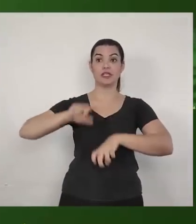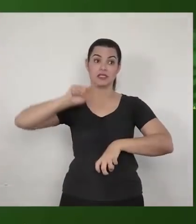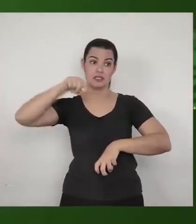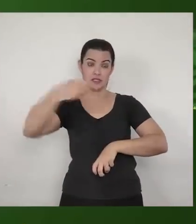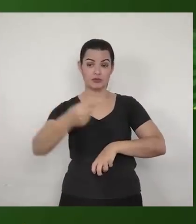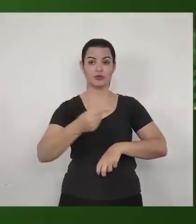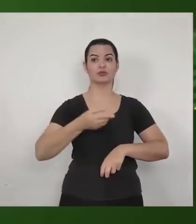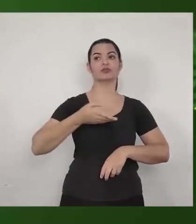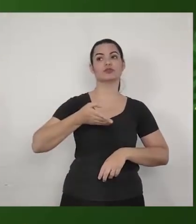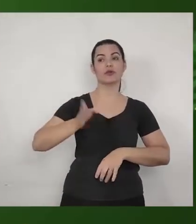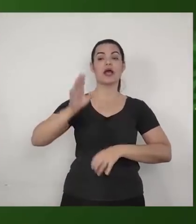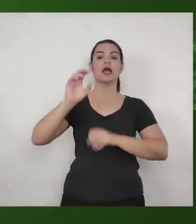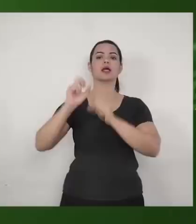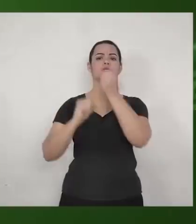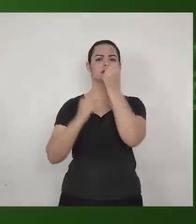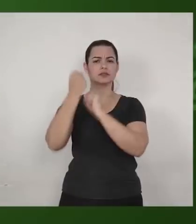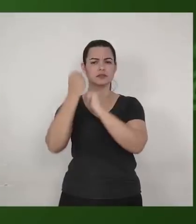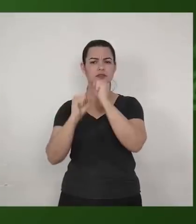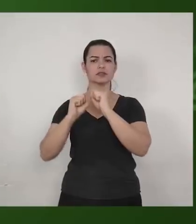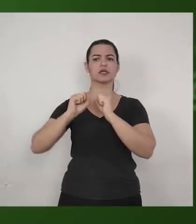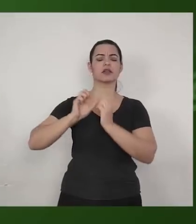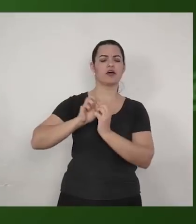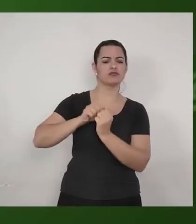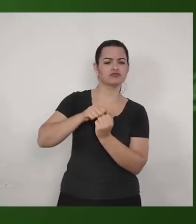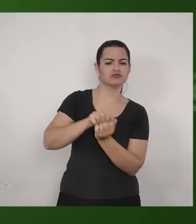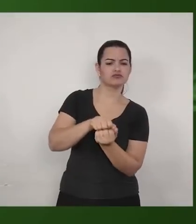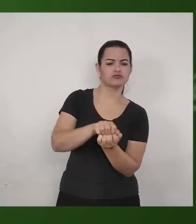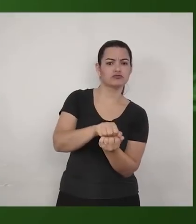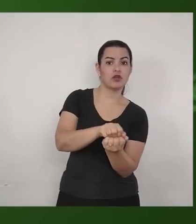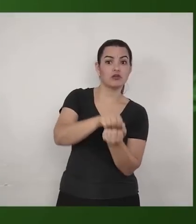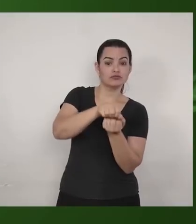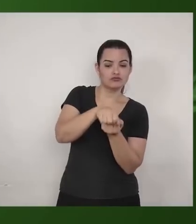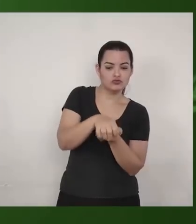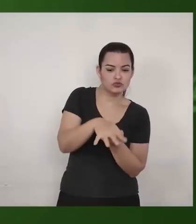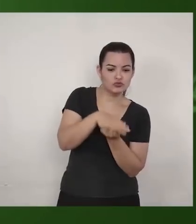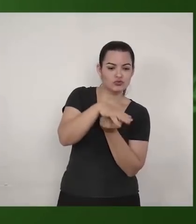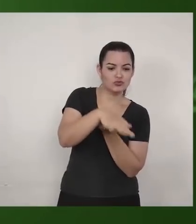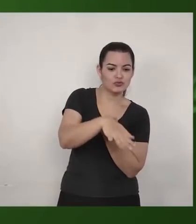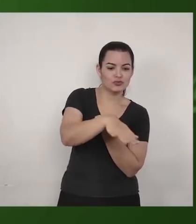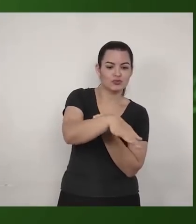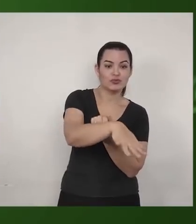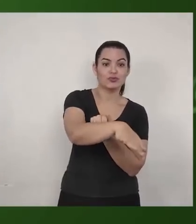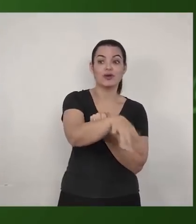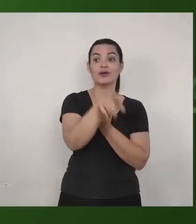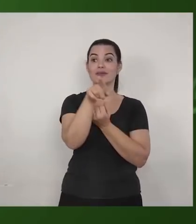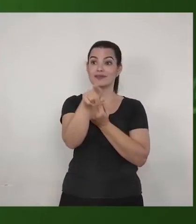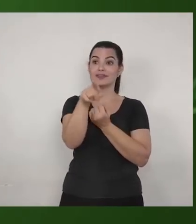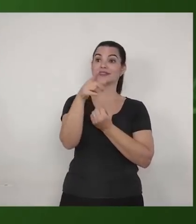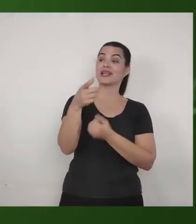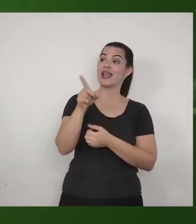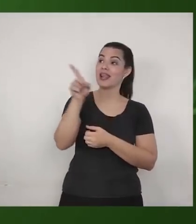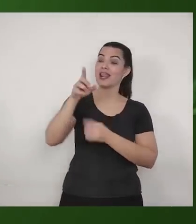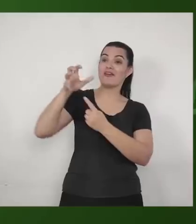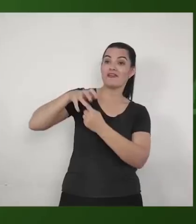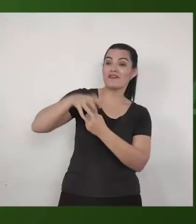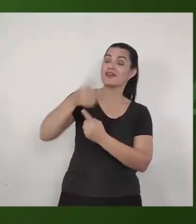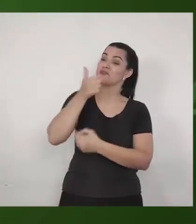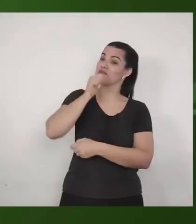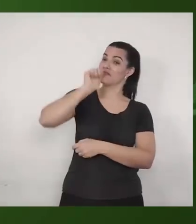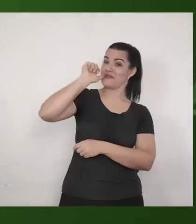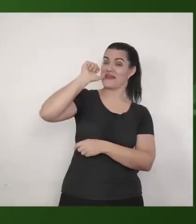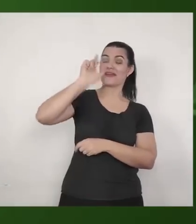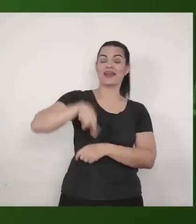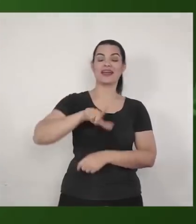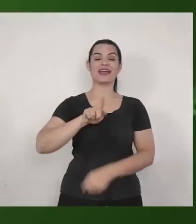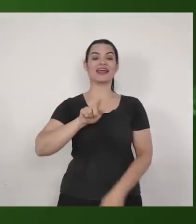vai para a usina onde é moída. O caldinho que sai da cana é aquele que você bebe lá na feira, Kika.